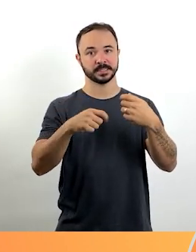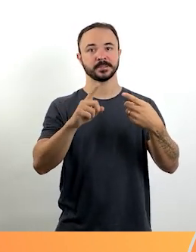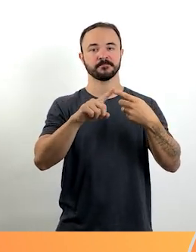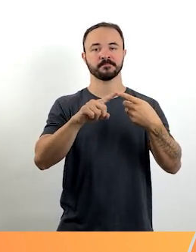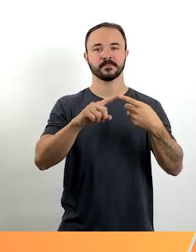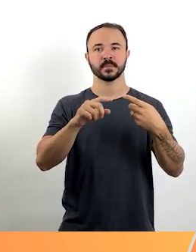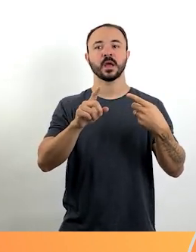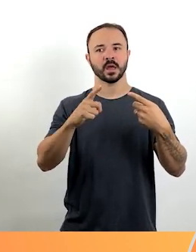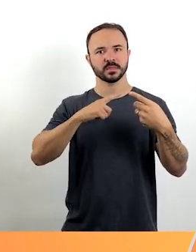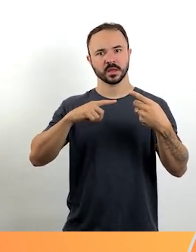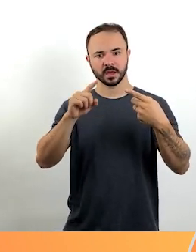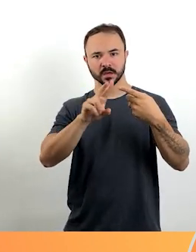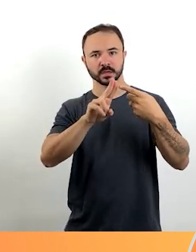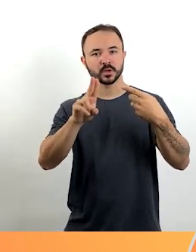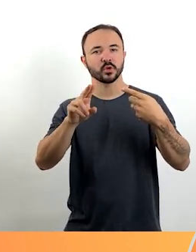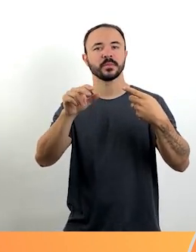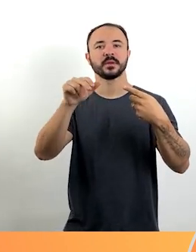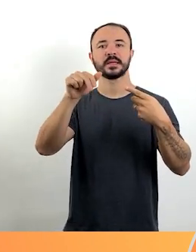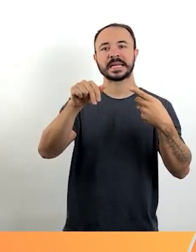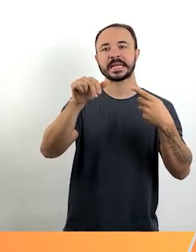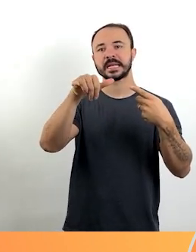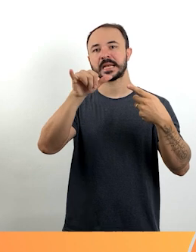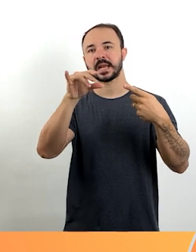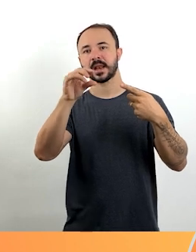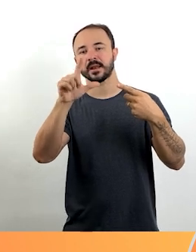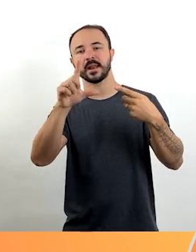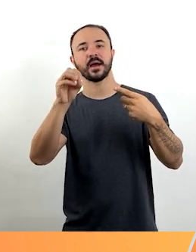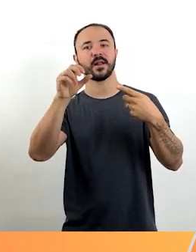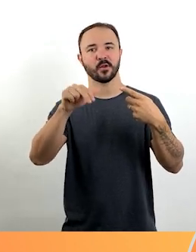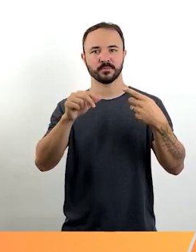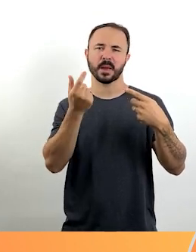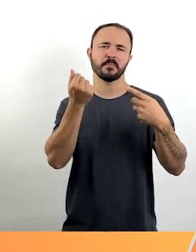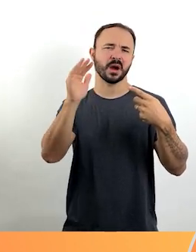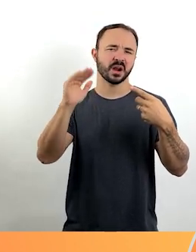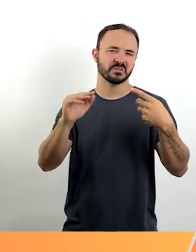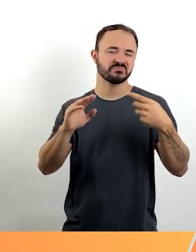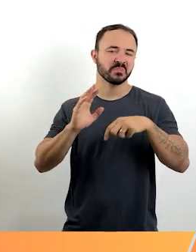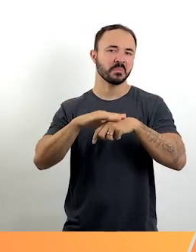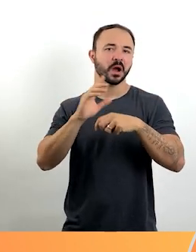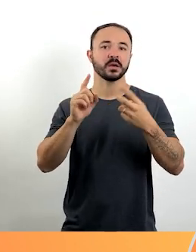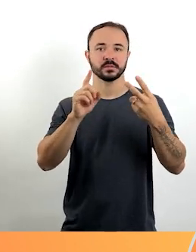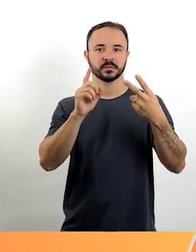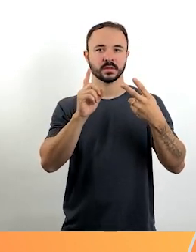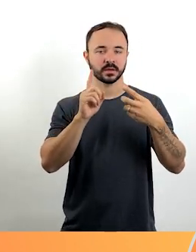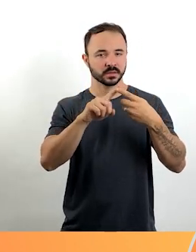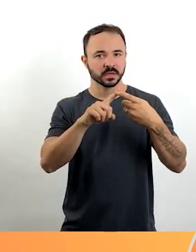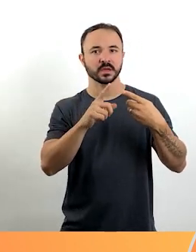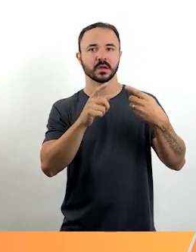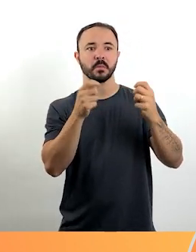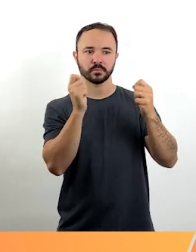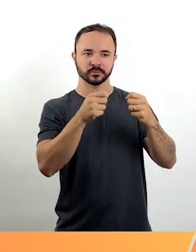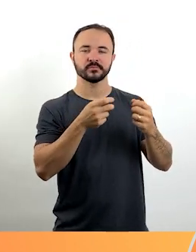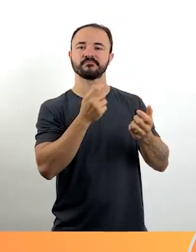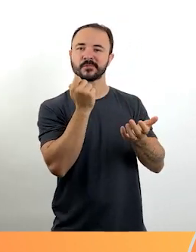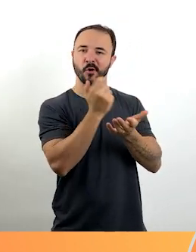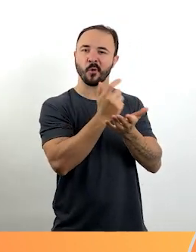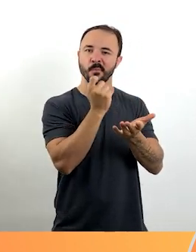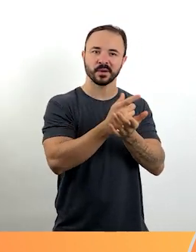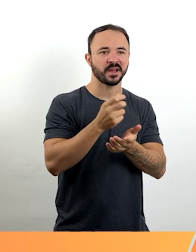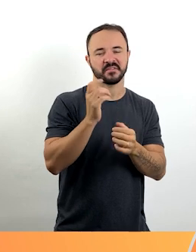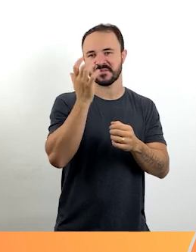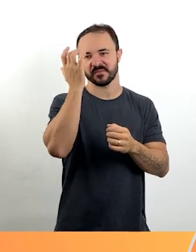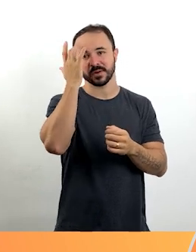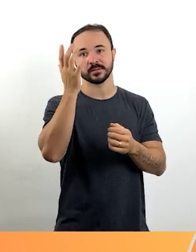peteca de nalho, ela é uma peteca mais acessível, de baixo custo e aonde a gente vai observar